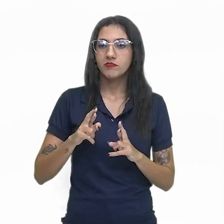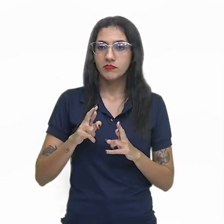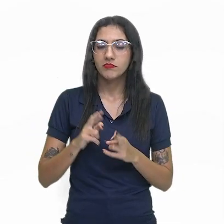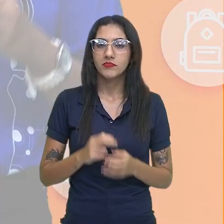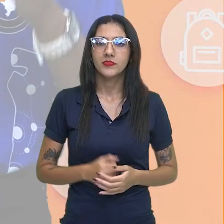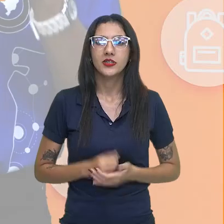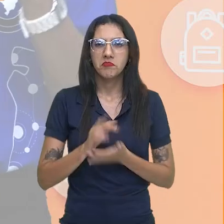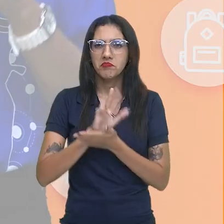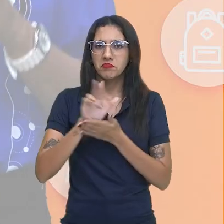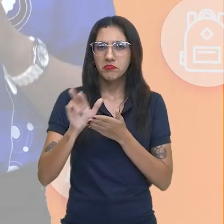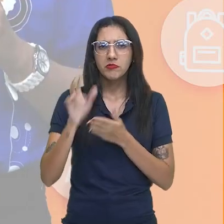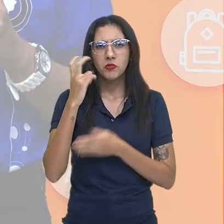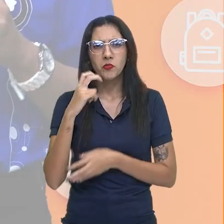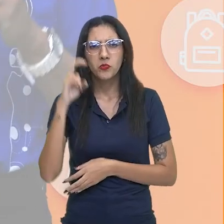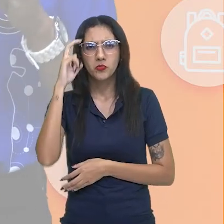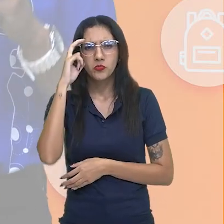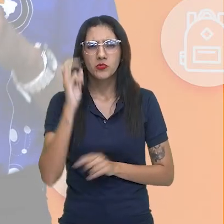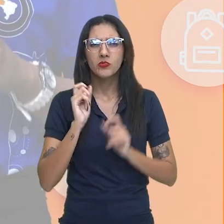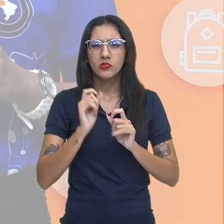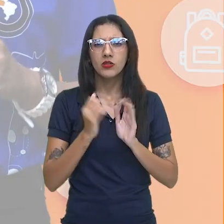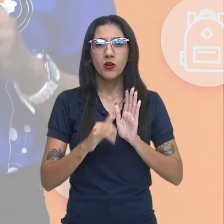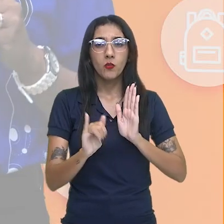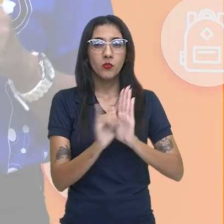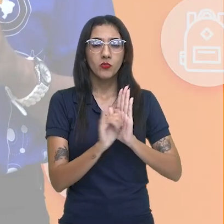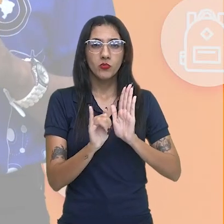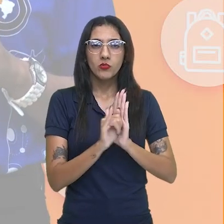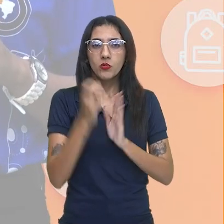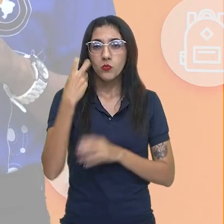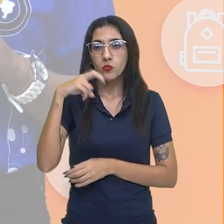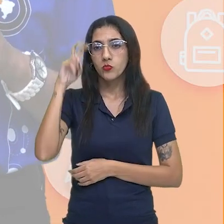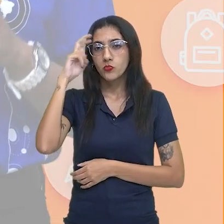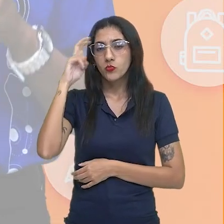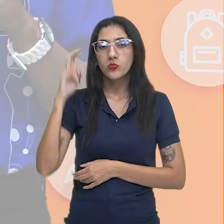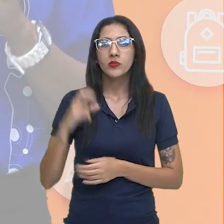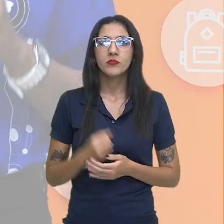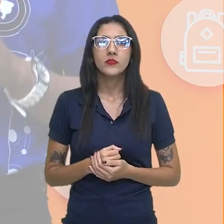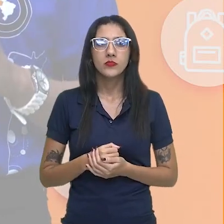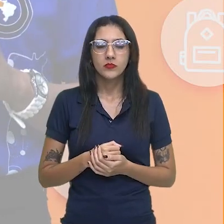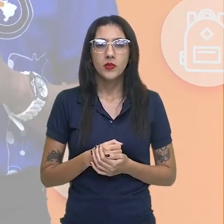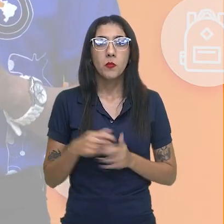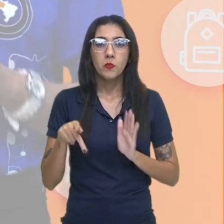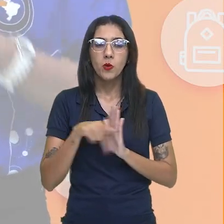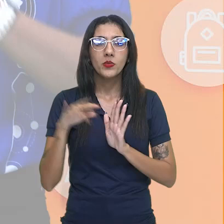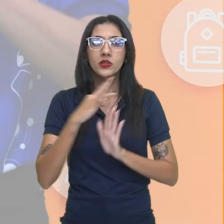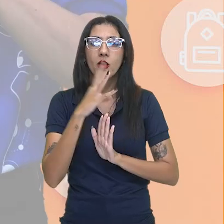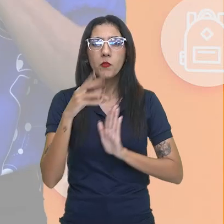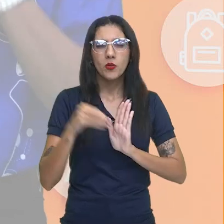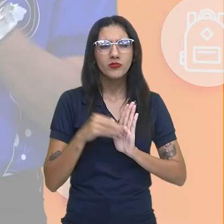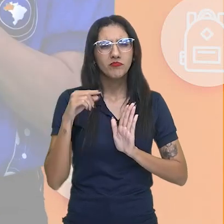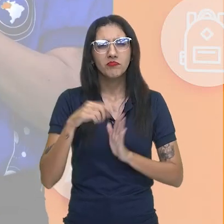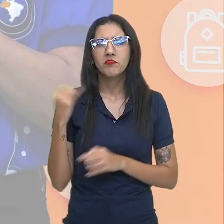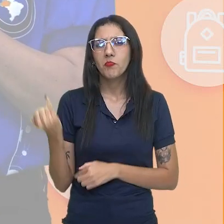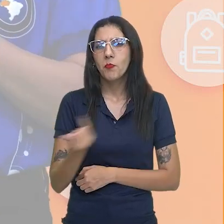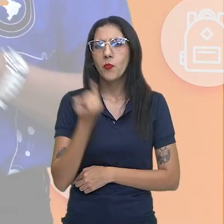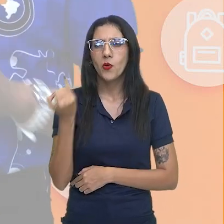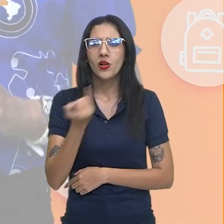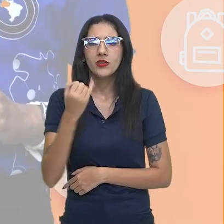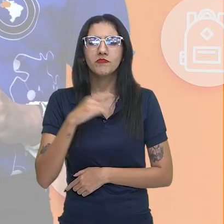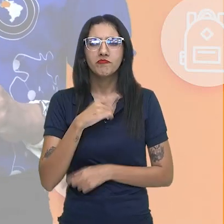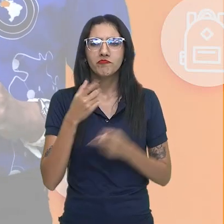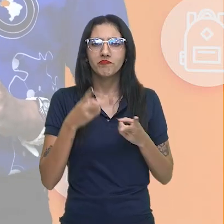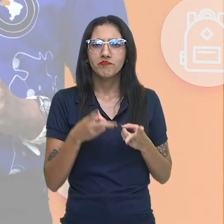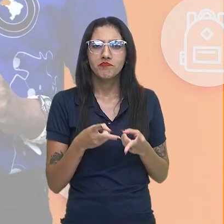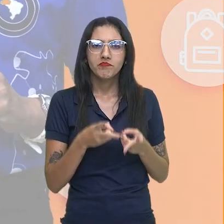interculturalidade que é, na identidade cultural da Amazônia, de fundamental importância para destacar